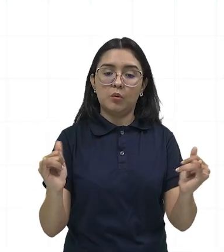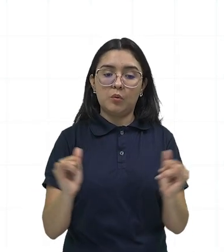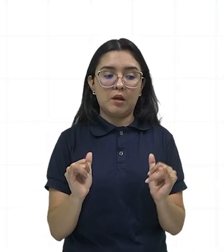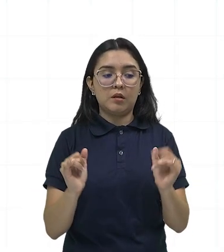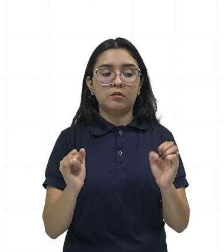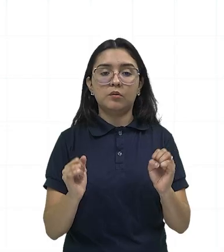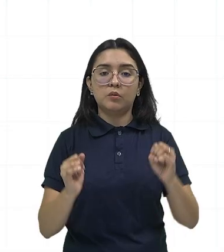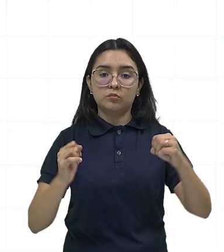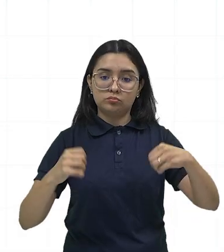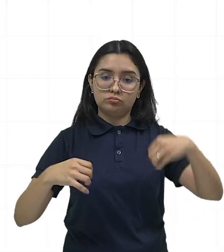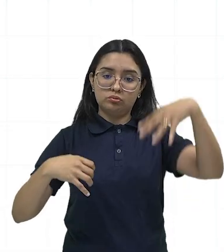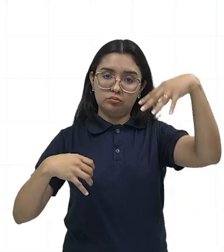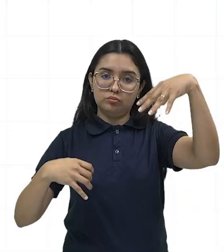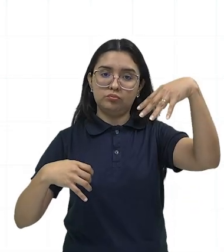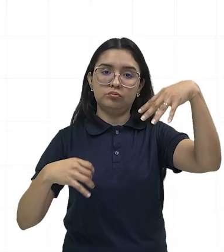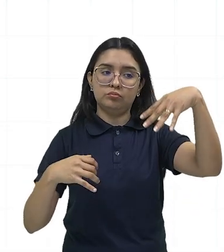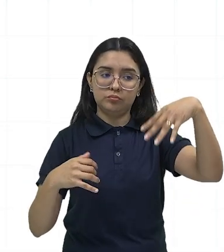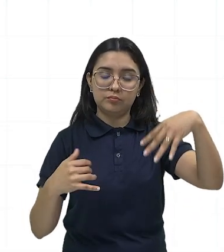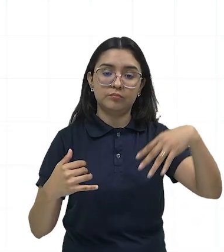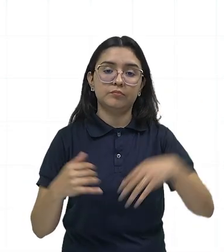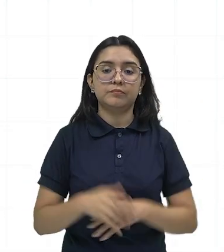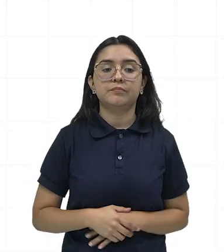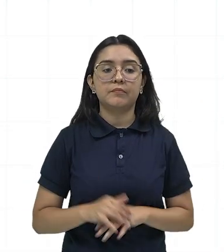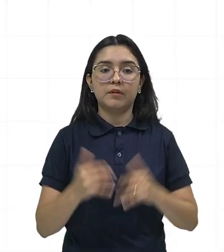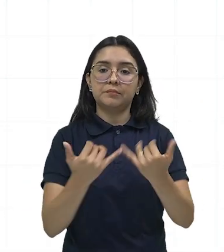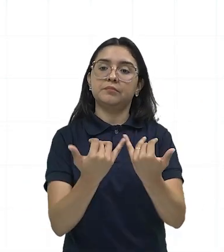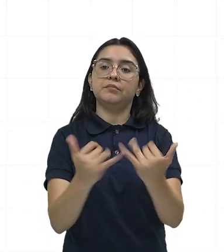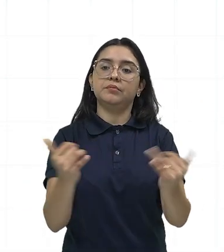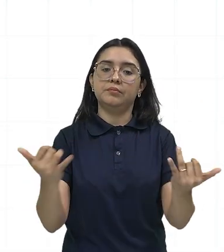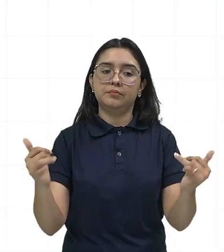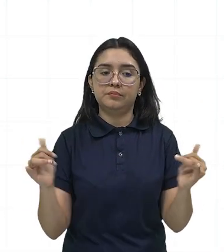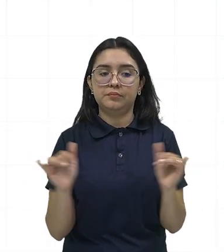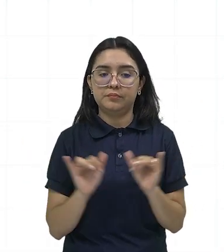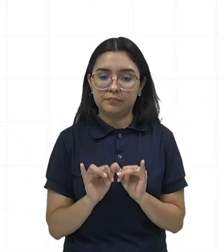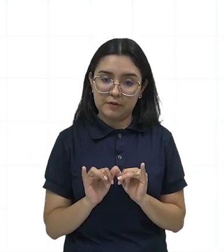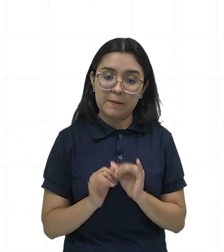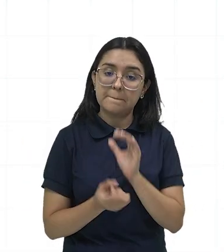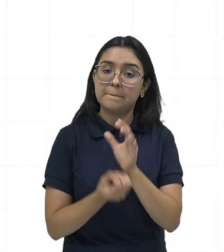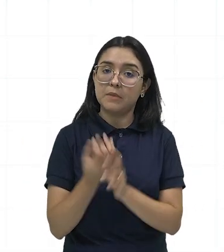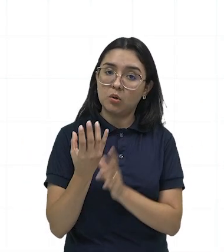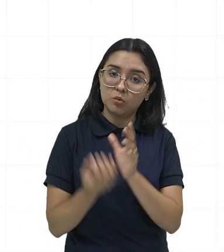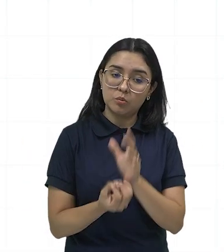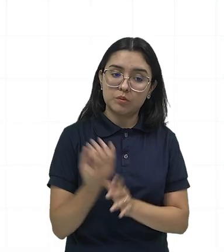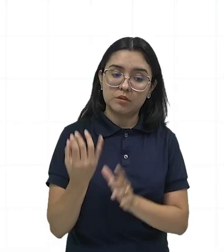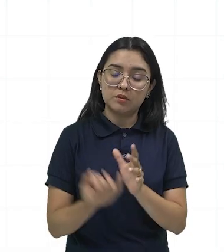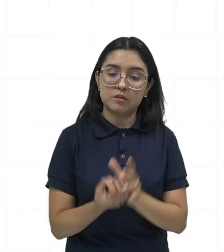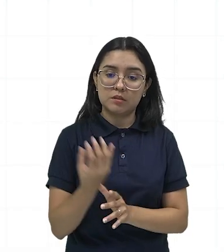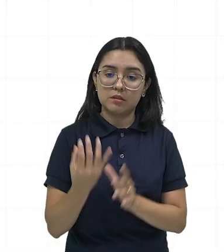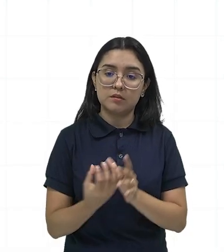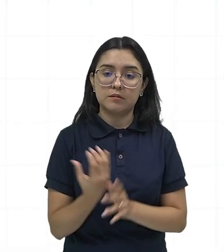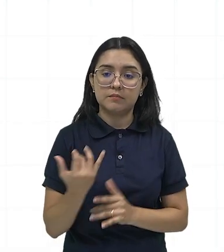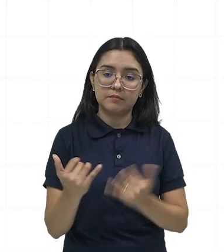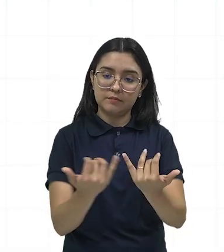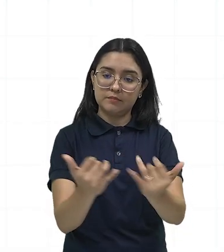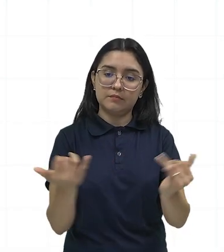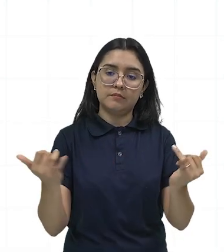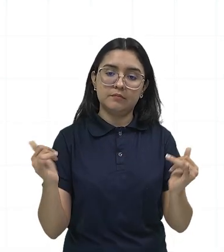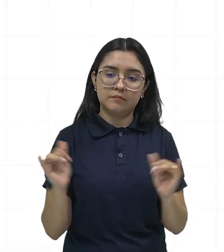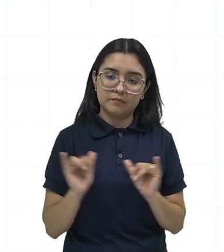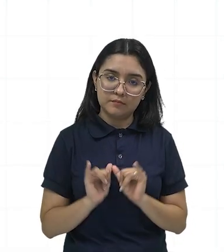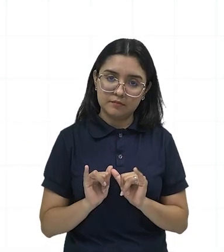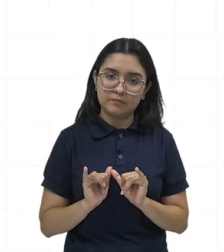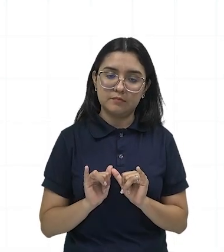né? Então, essa corrente elétrica, ela vai ser produzida e ela vai caminhar